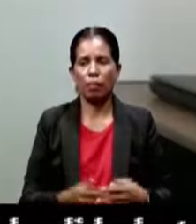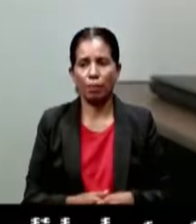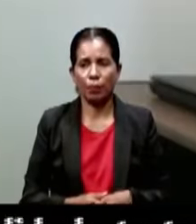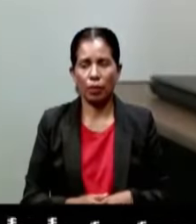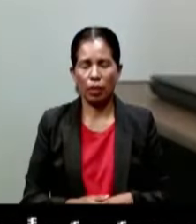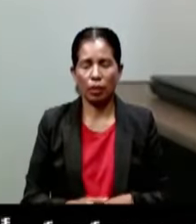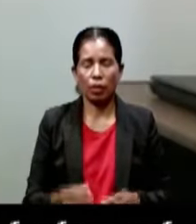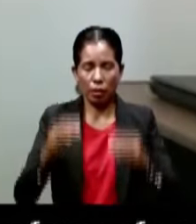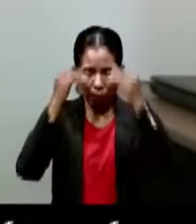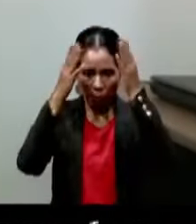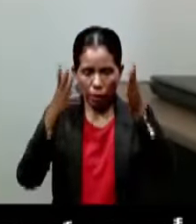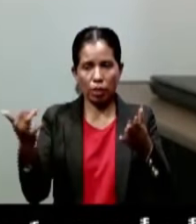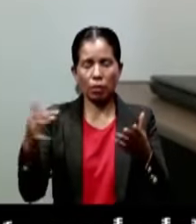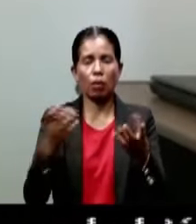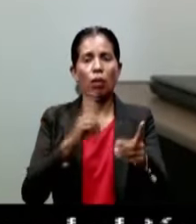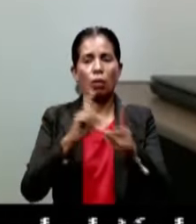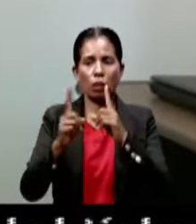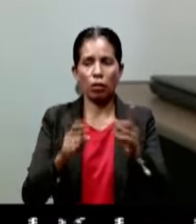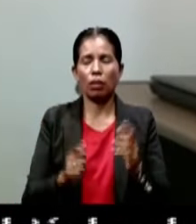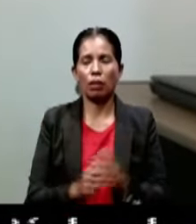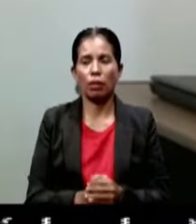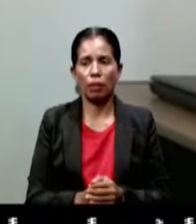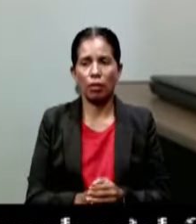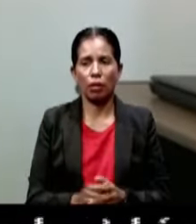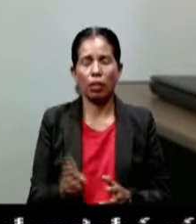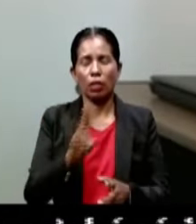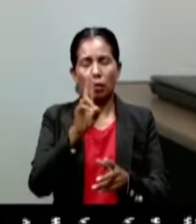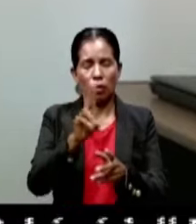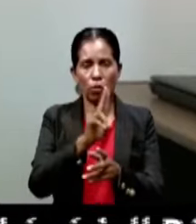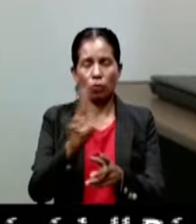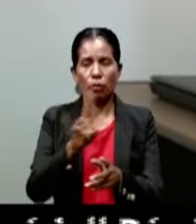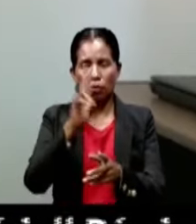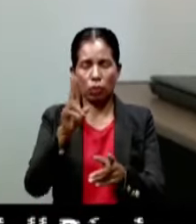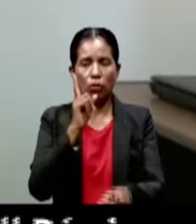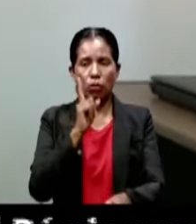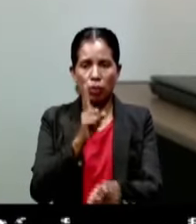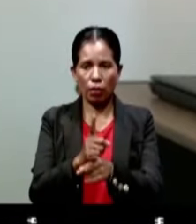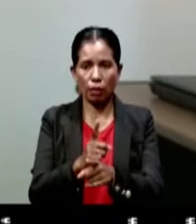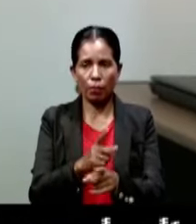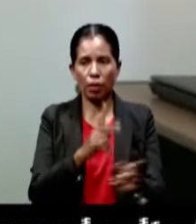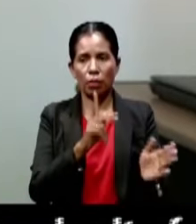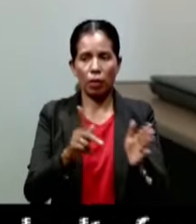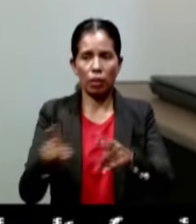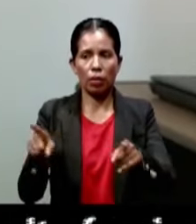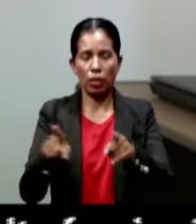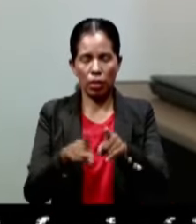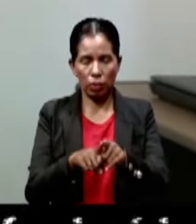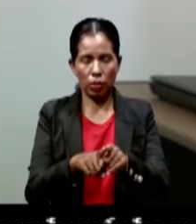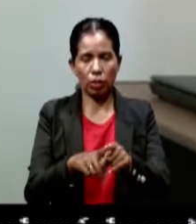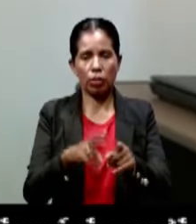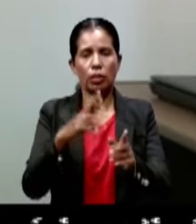Balu Koalia, plano lição, hanesan dogma ira ou doutrina ira. Selo los, né? Plano lição, hanesan referência